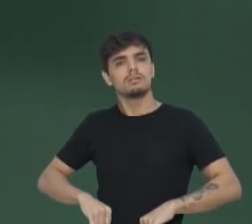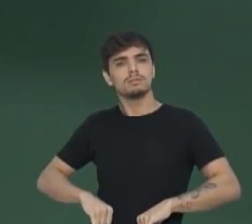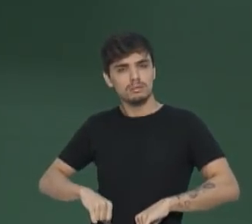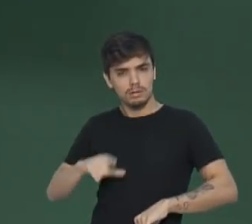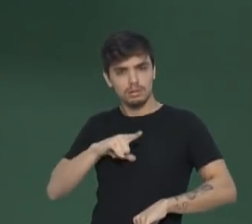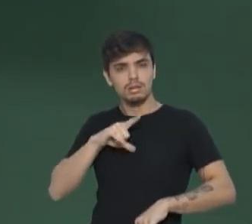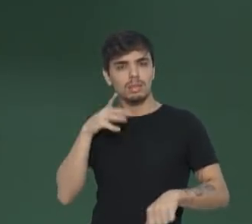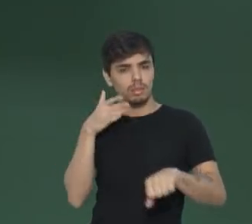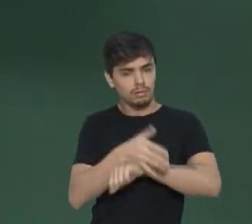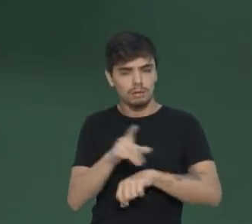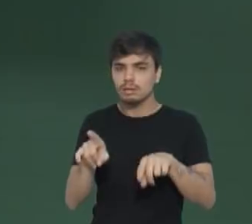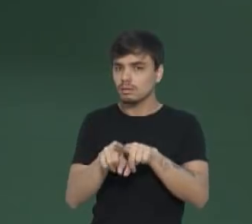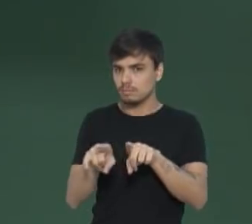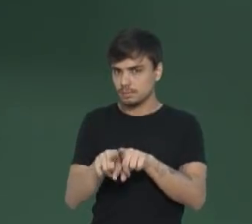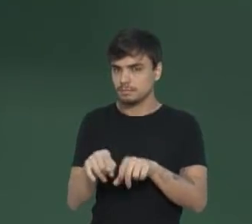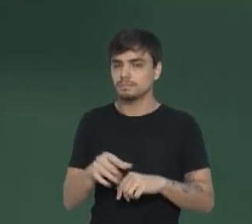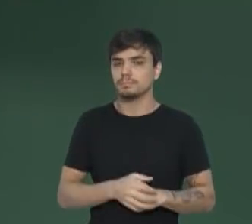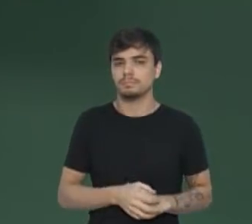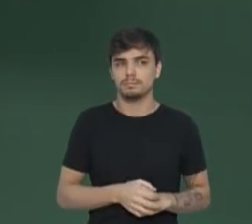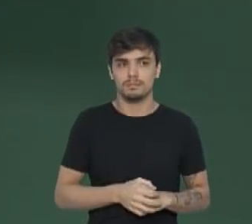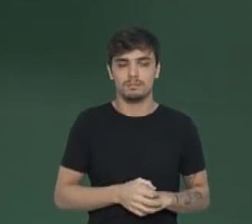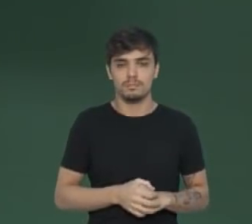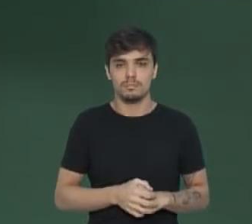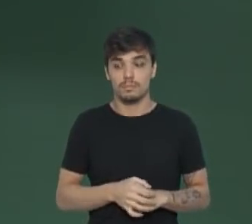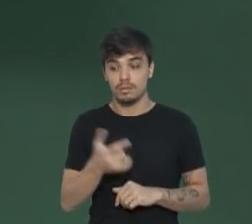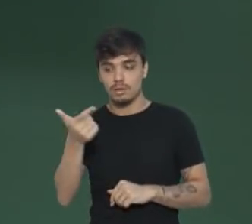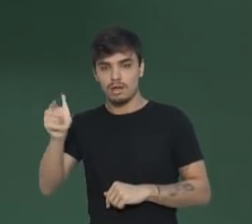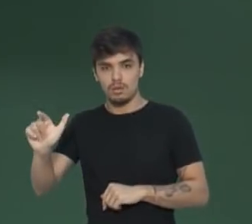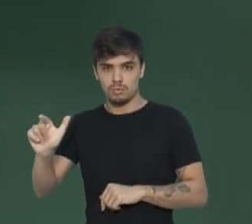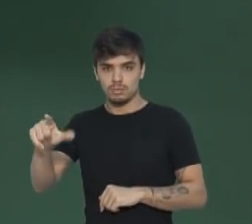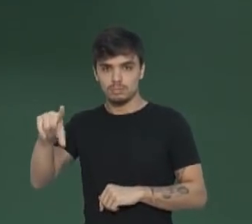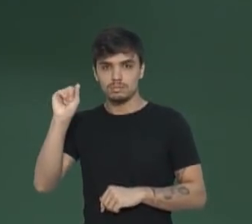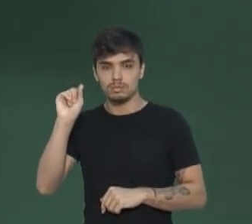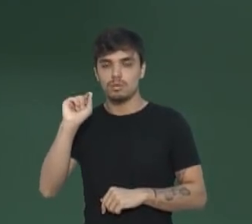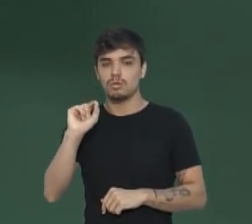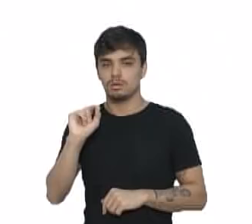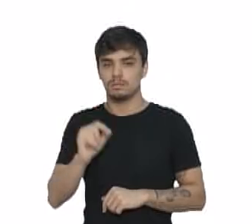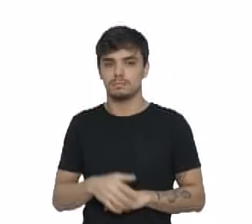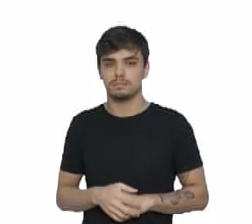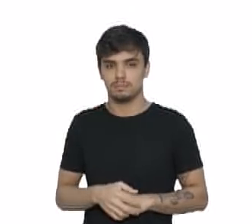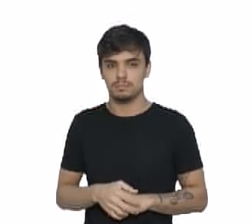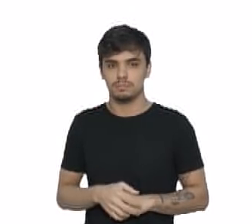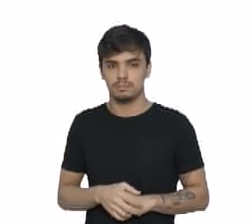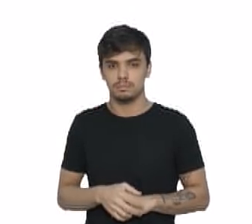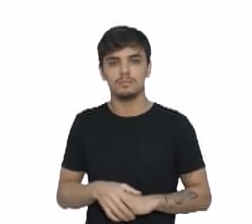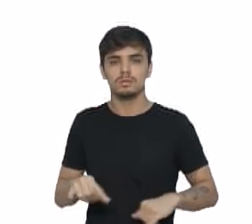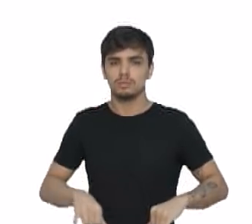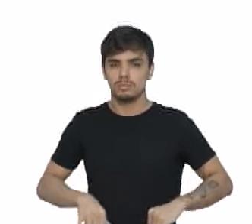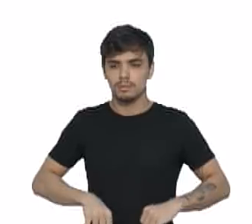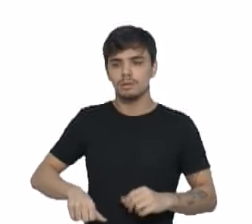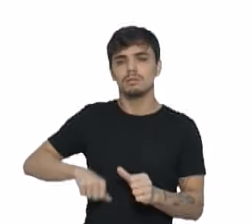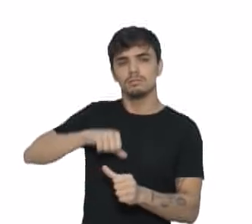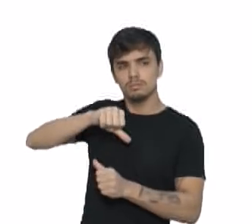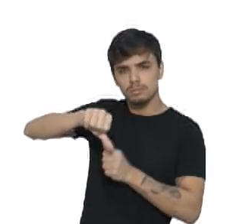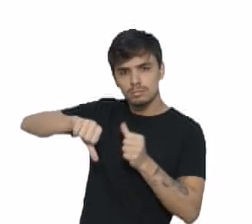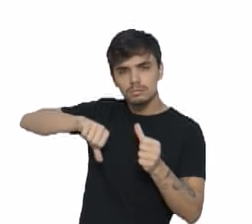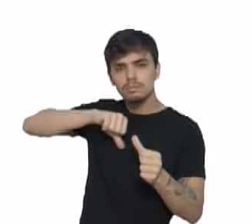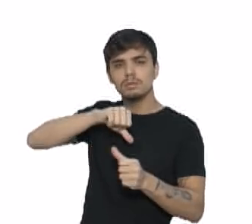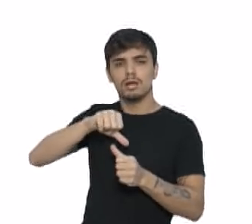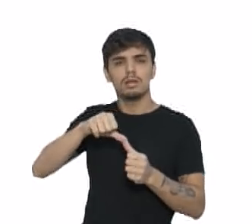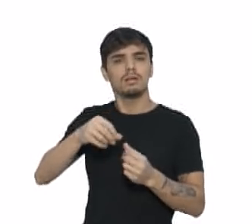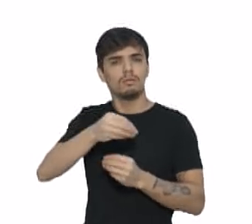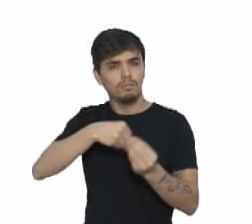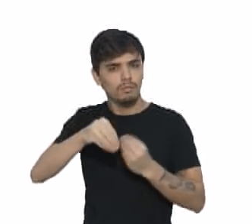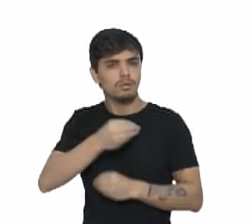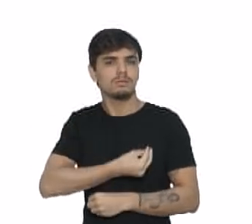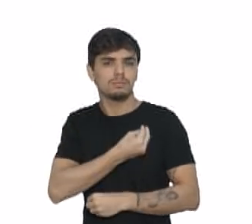sofrimento, tá? Já outra afirmativa, né, que dizia que o sofrimento faz parte da vida humana, isso condiz sim com o